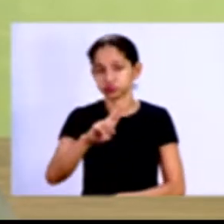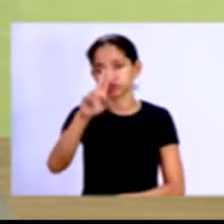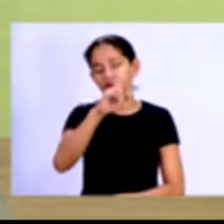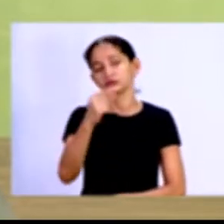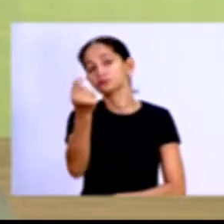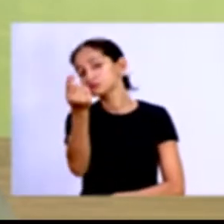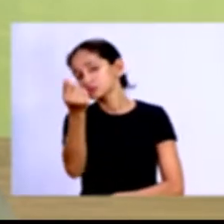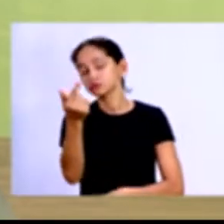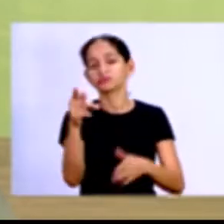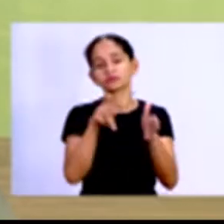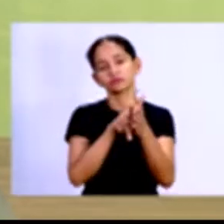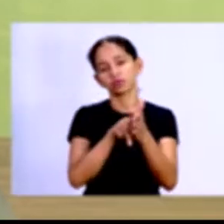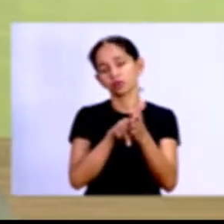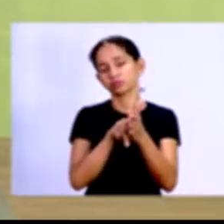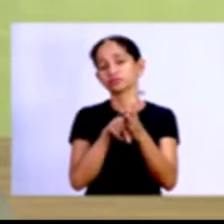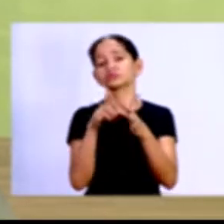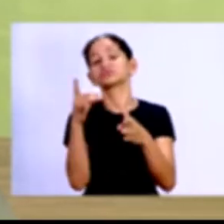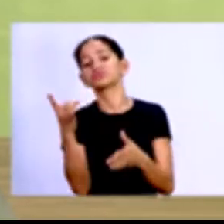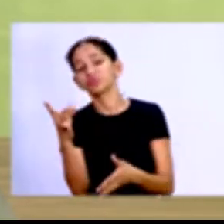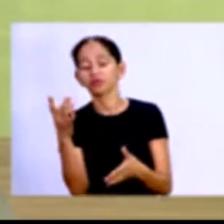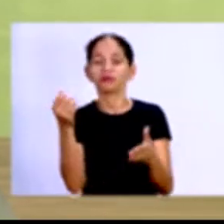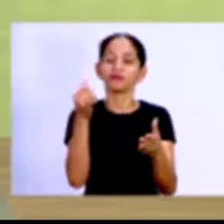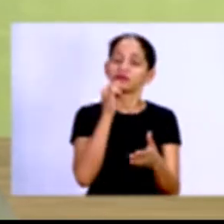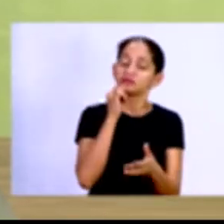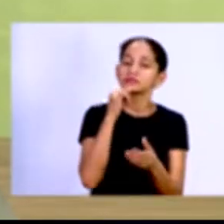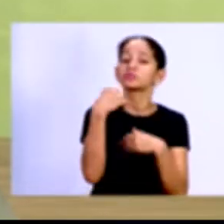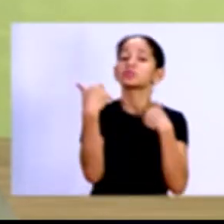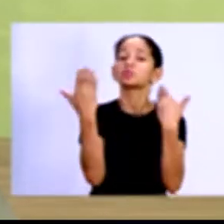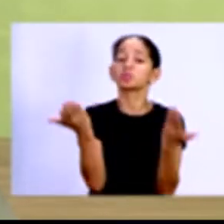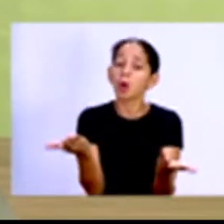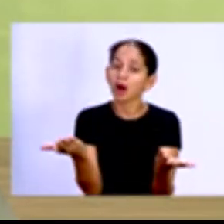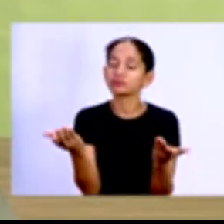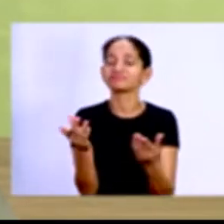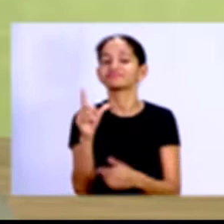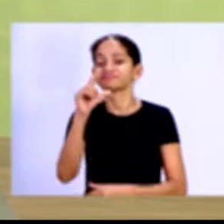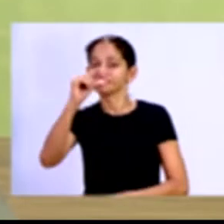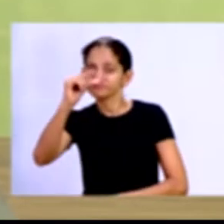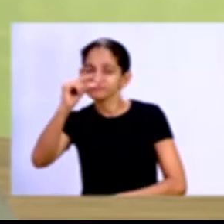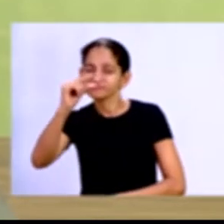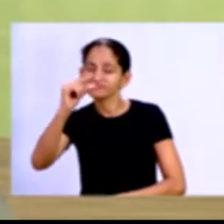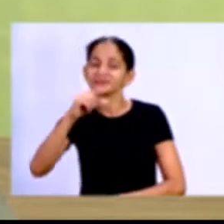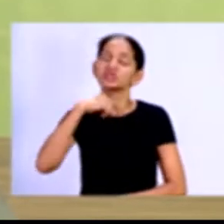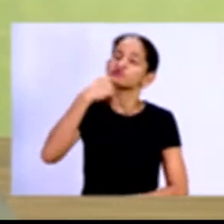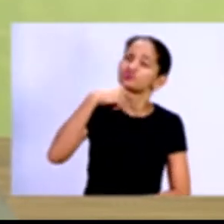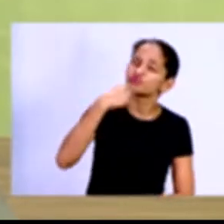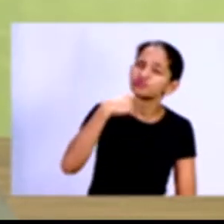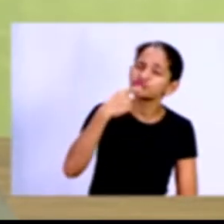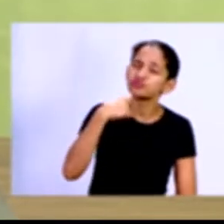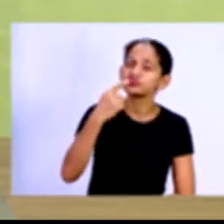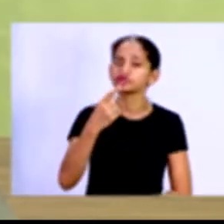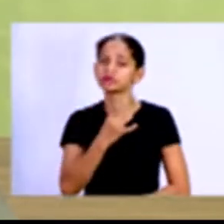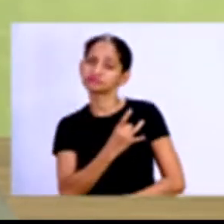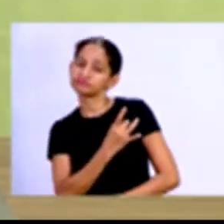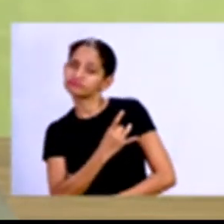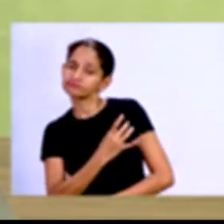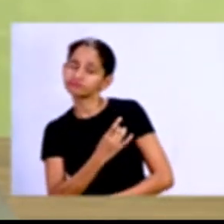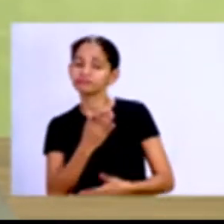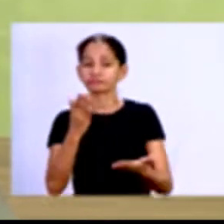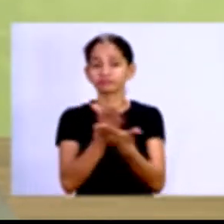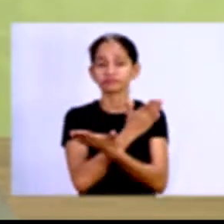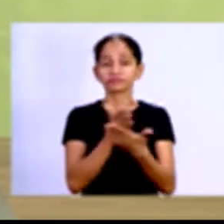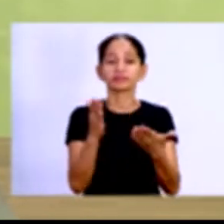rede no Brasil usam a internet para serviços financeiros. Ainda tem muita gente que tem dúvida, né? Hoje em dia tem os